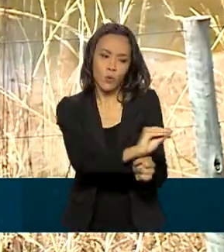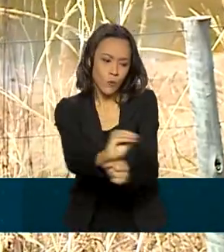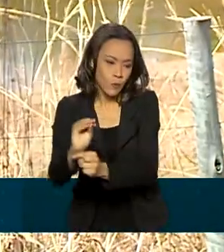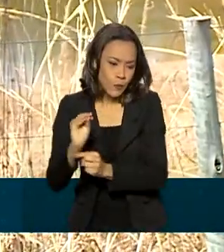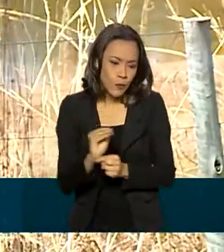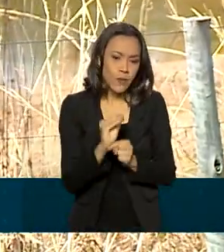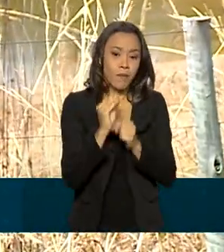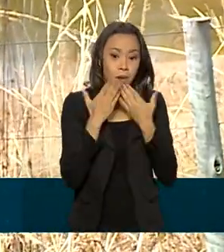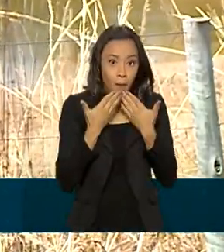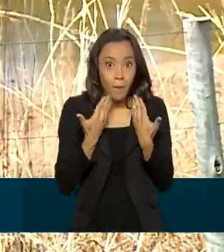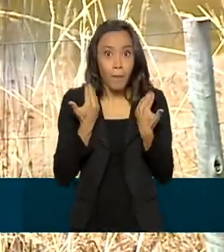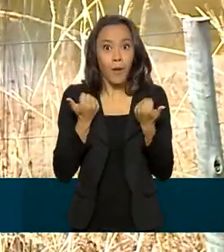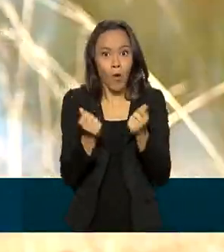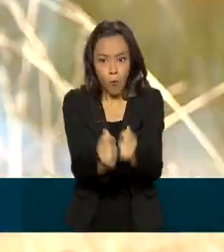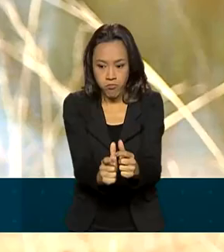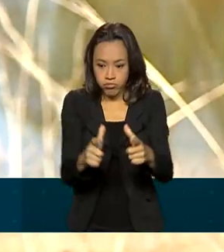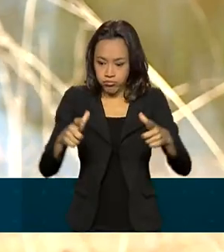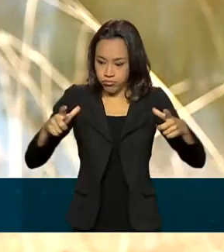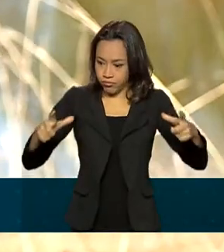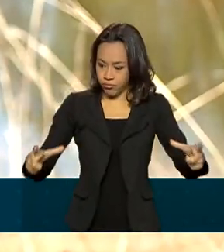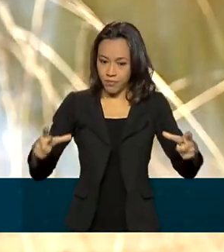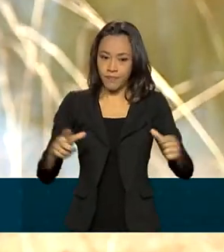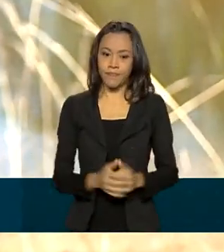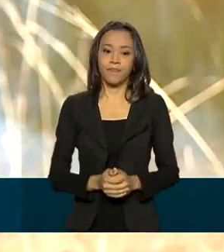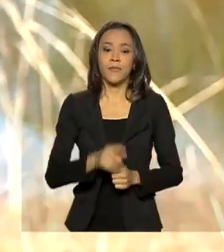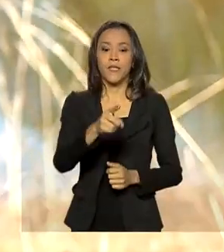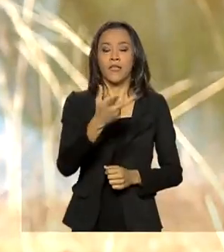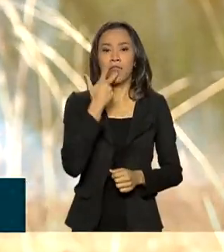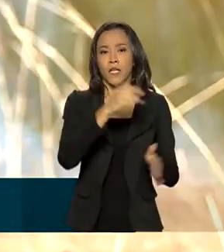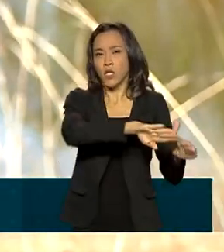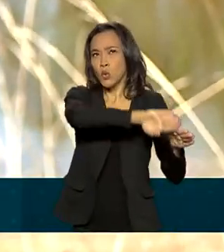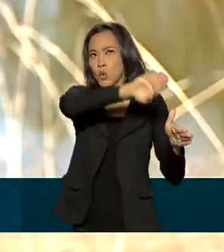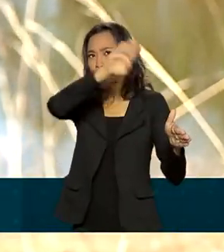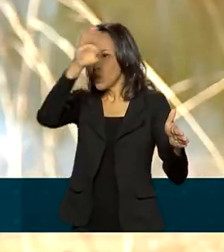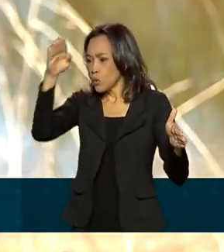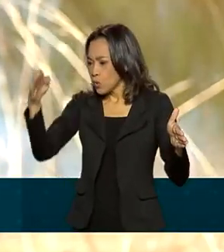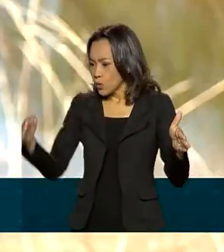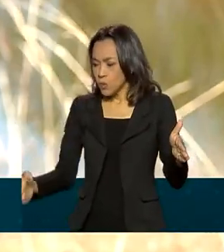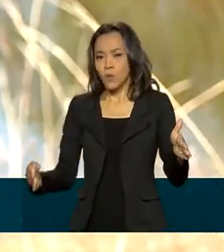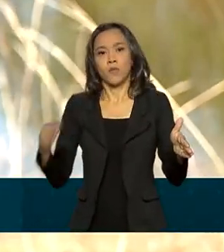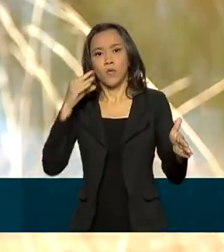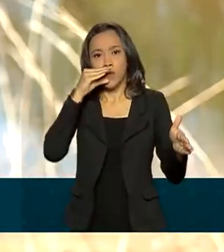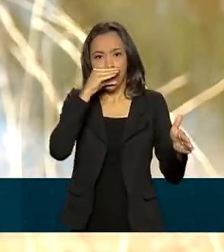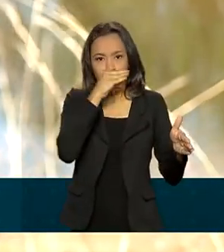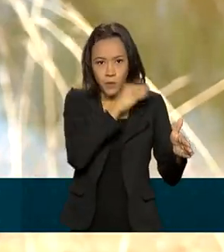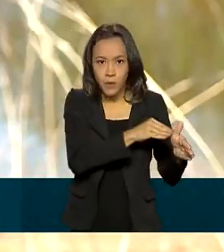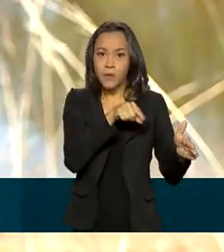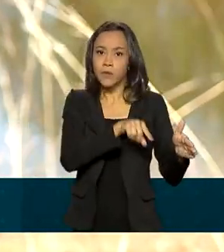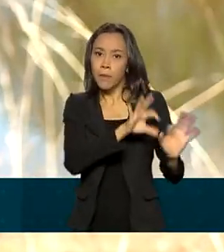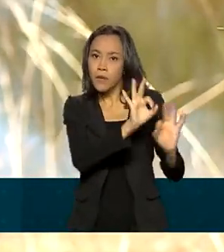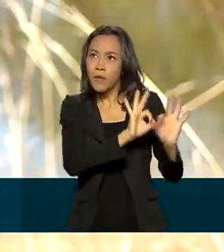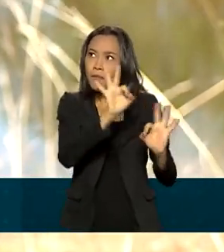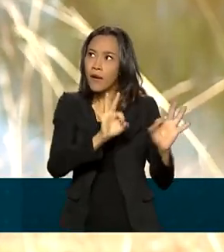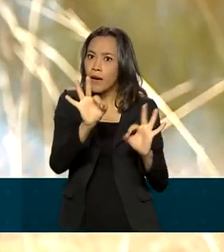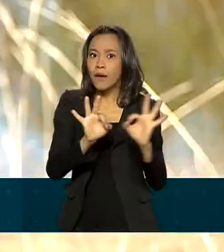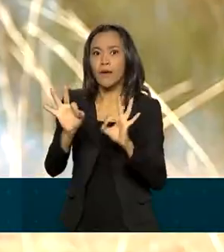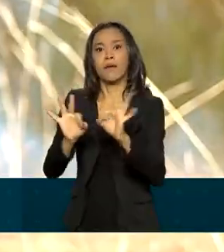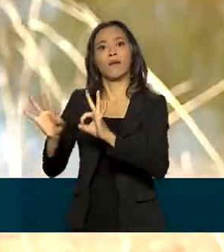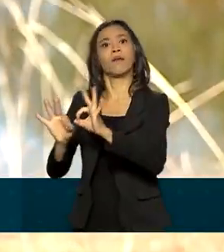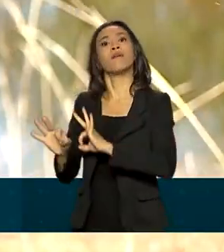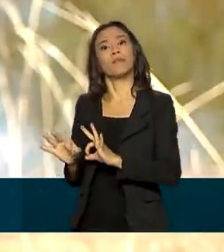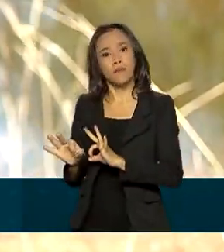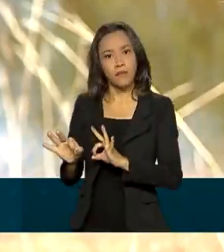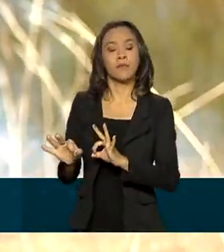da água para aumentar a produtividade as estufas estão descansando de certa forma descansando sendo Preparadas